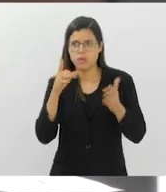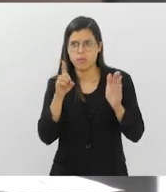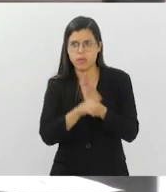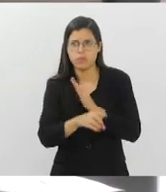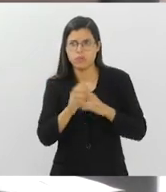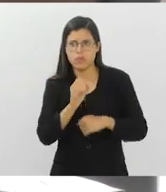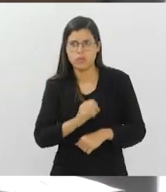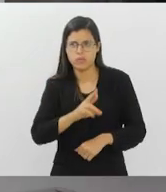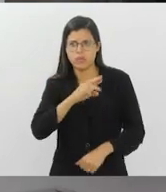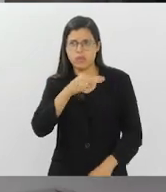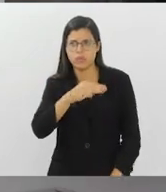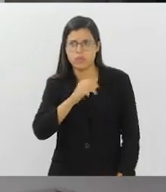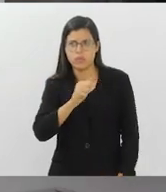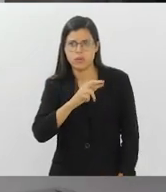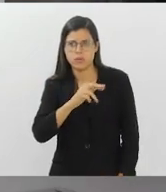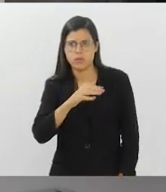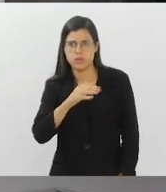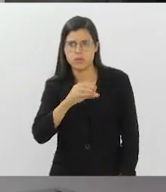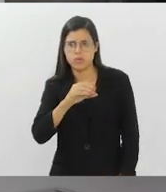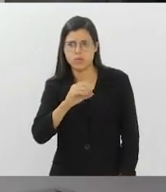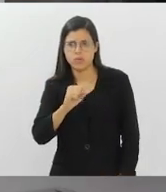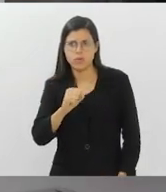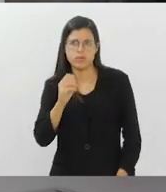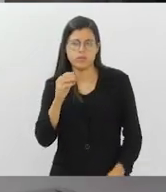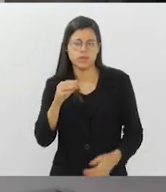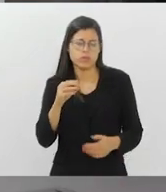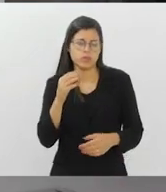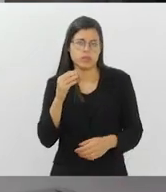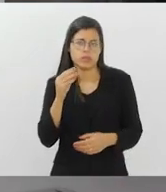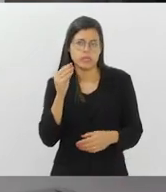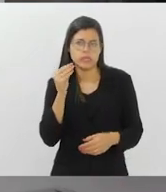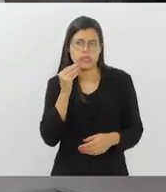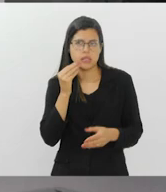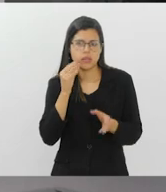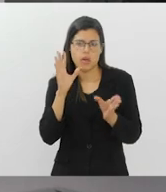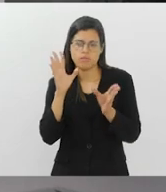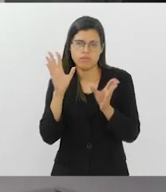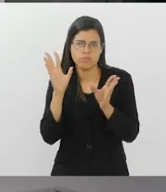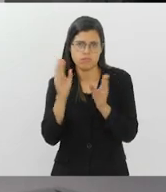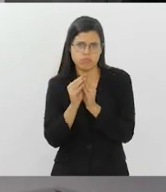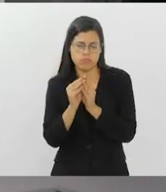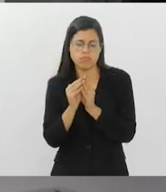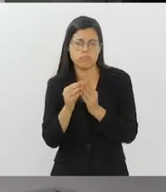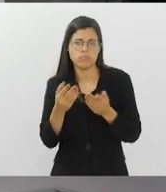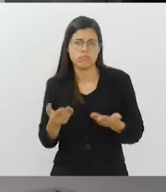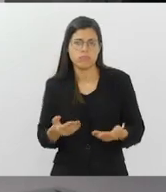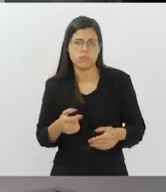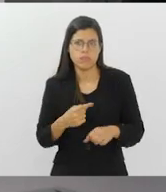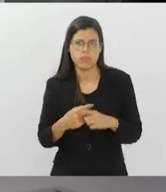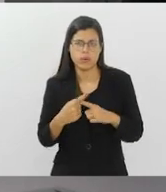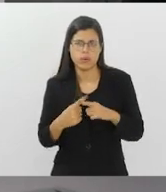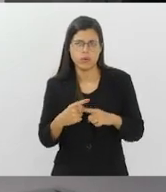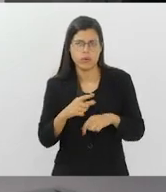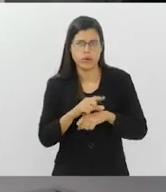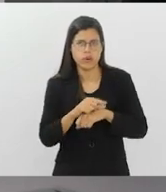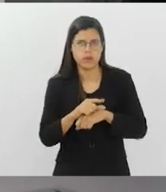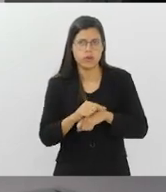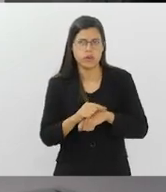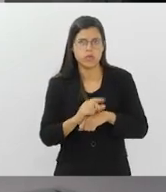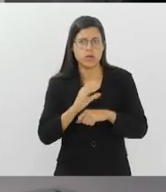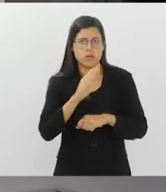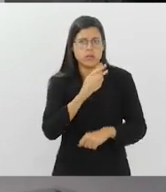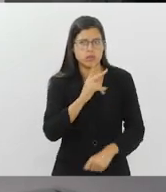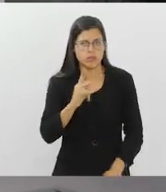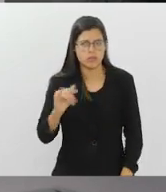Marcos? Vamos tentar ser breve também, pelo adiantar da hora. Só reafirmar o que você falou, para a gente dar para a CPI, dar o